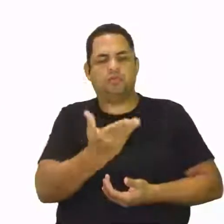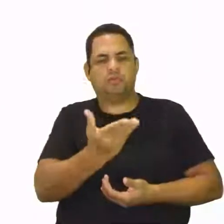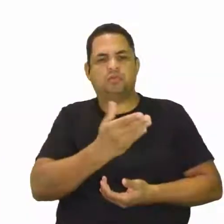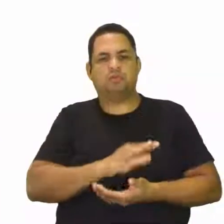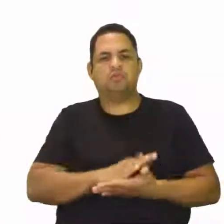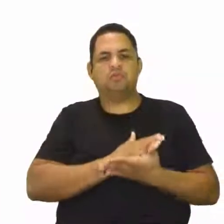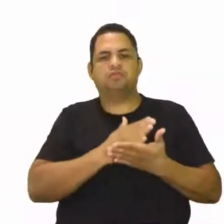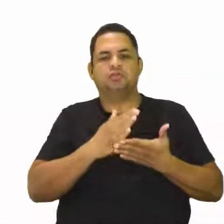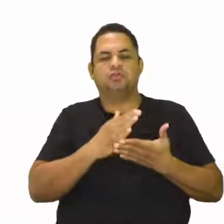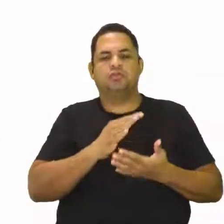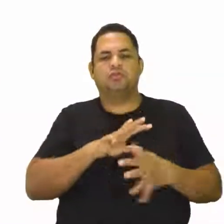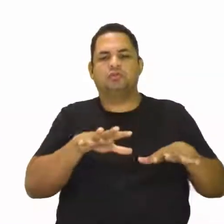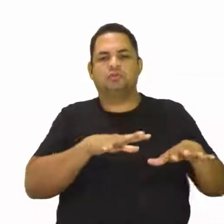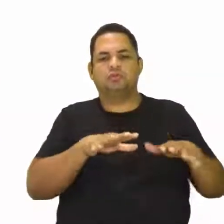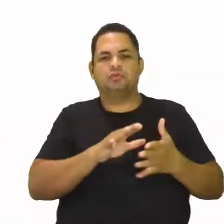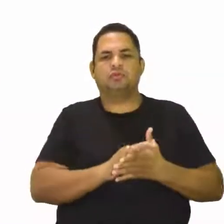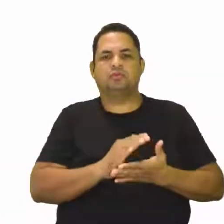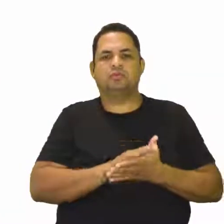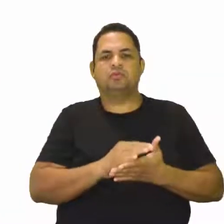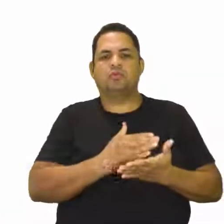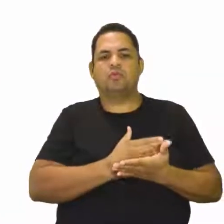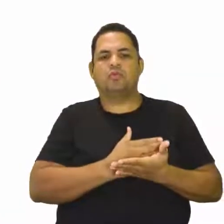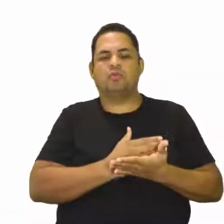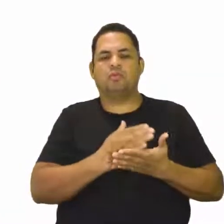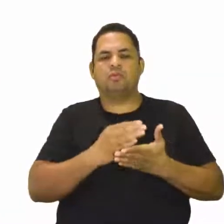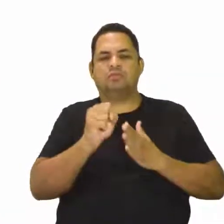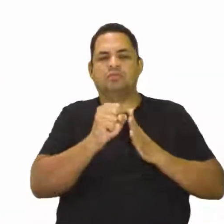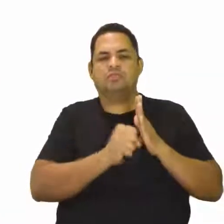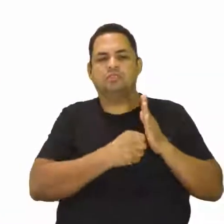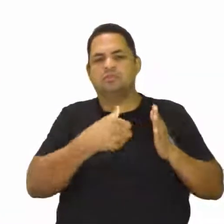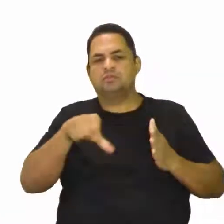aí. Começa aí no século XIX.